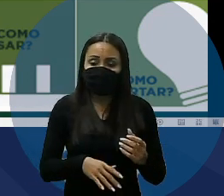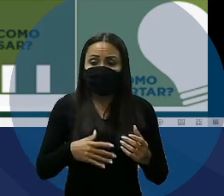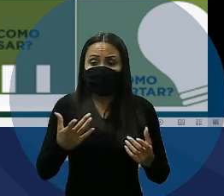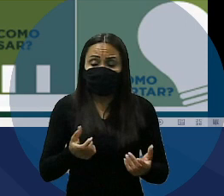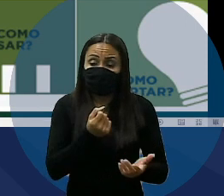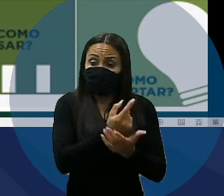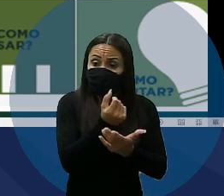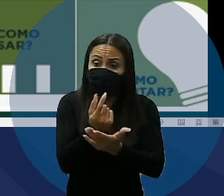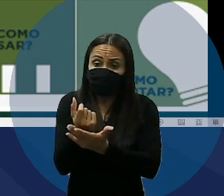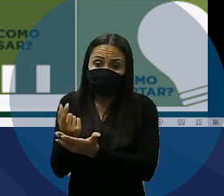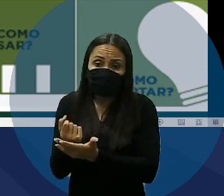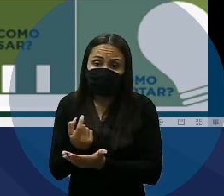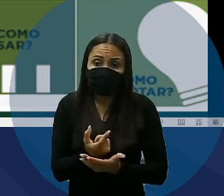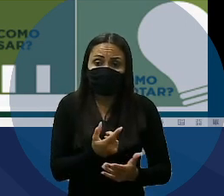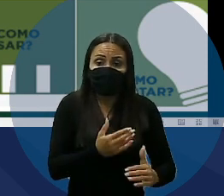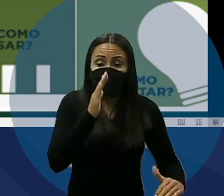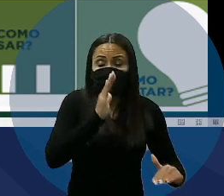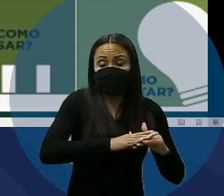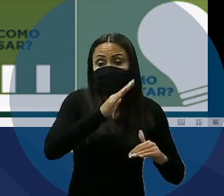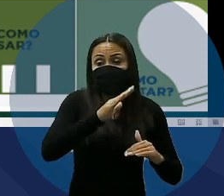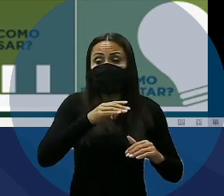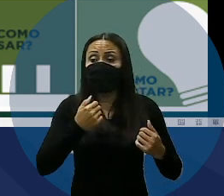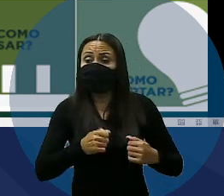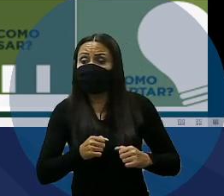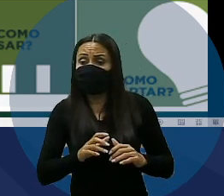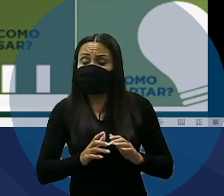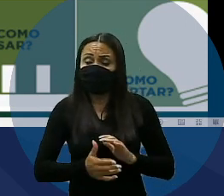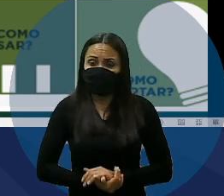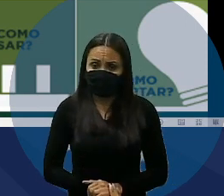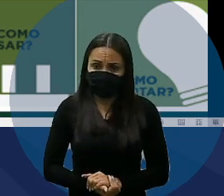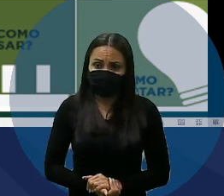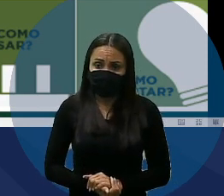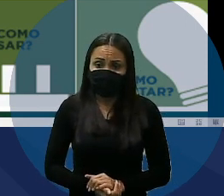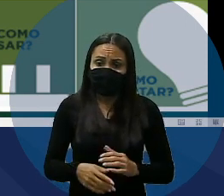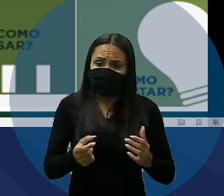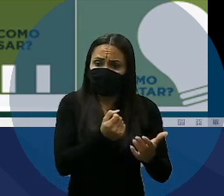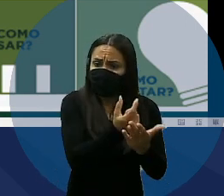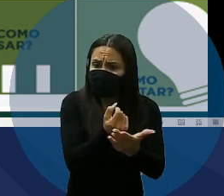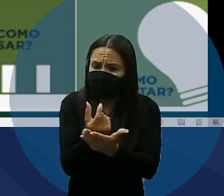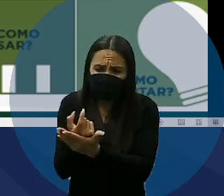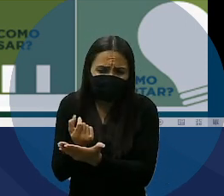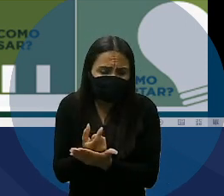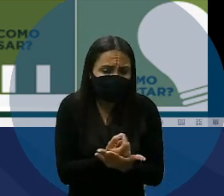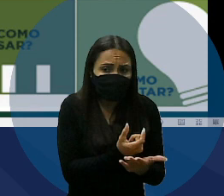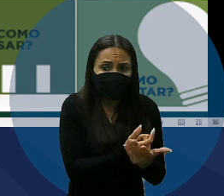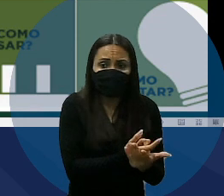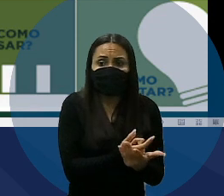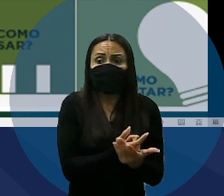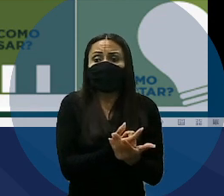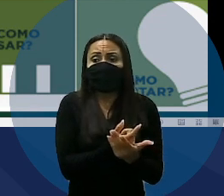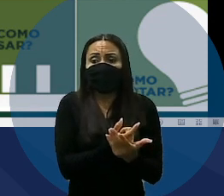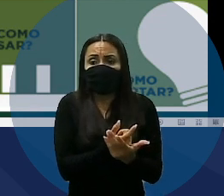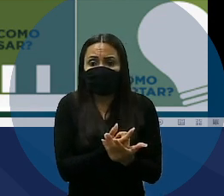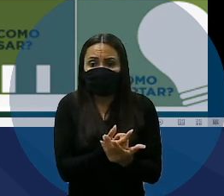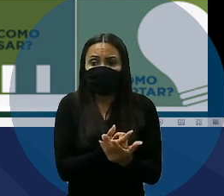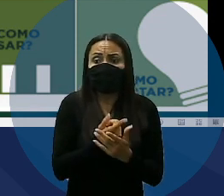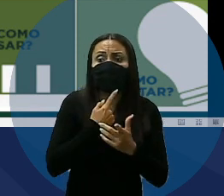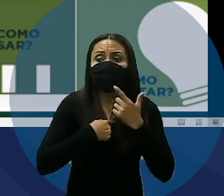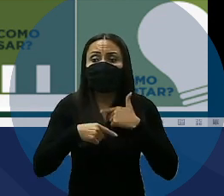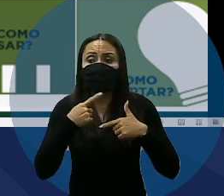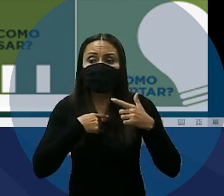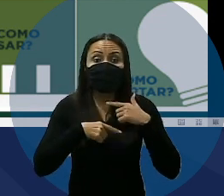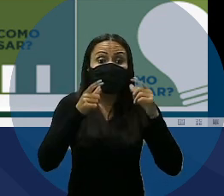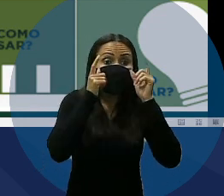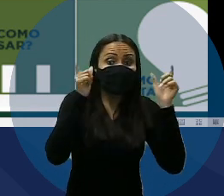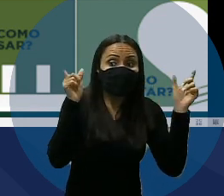comprando mais do que necessitam. Então, compra, por impulso, né, das propagandas, e no final do